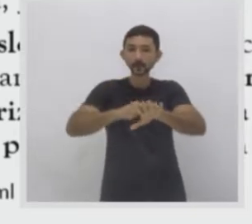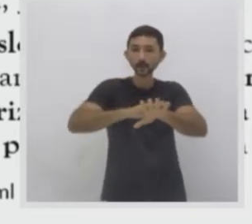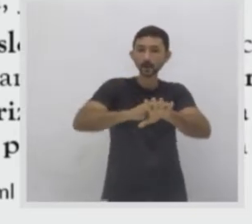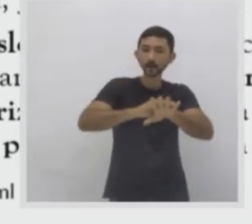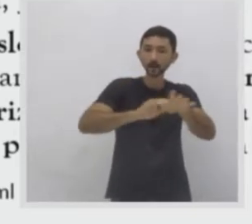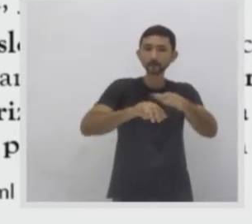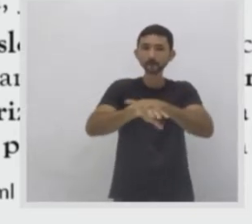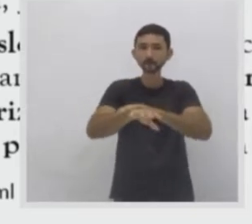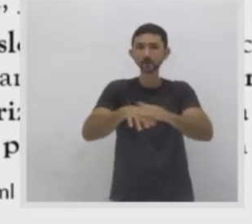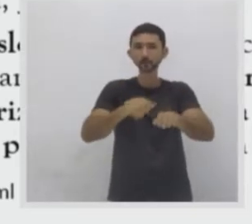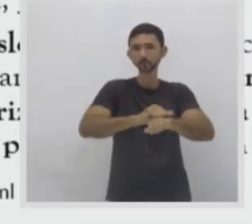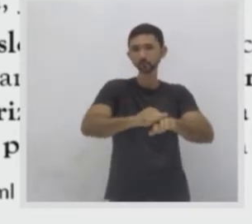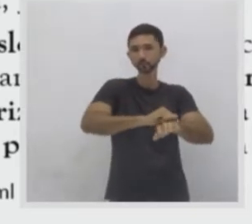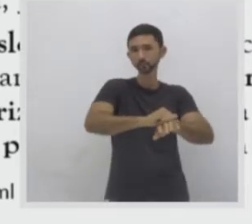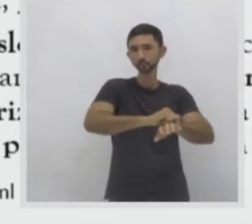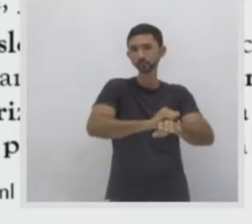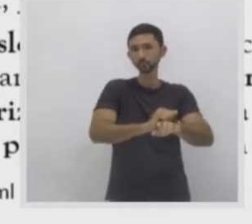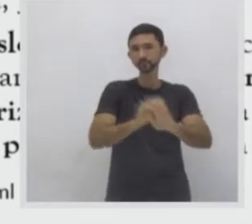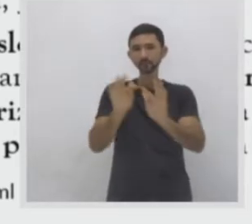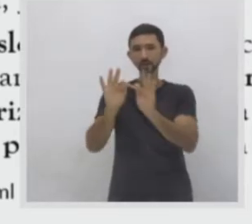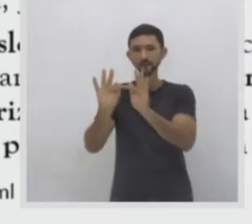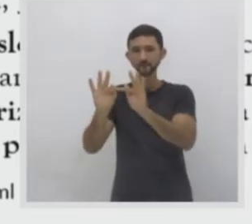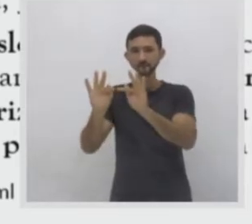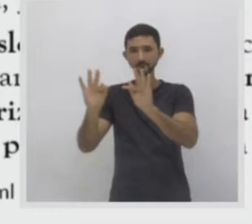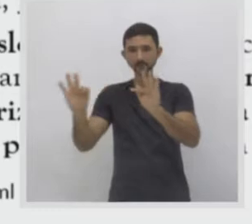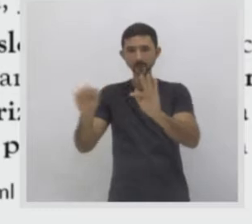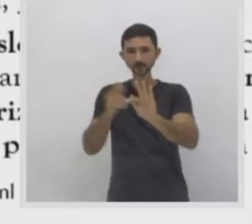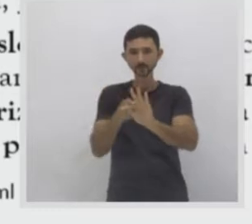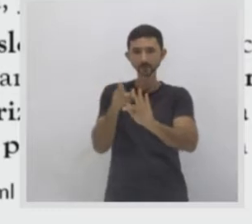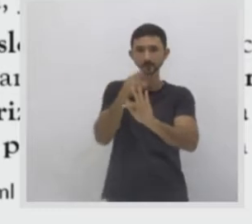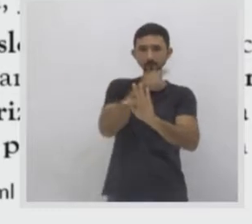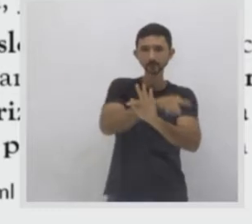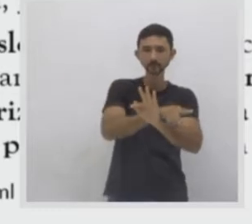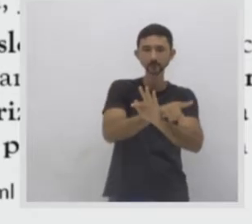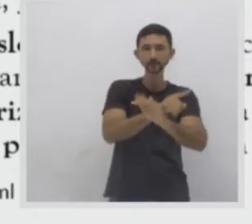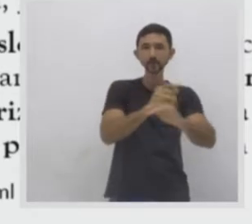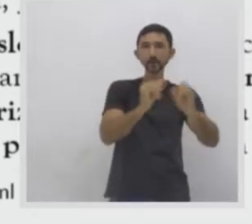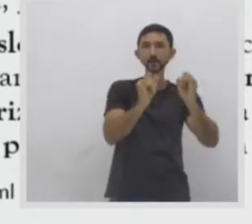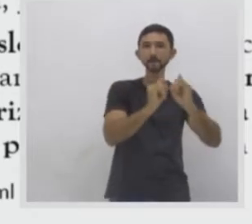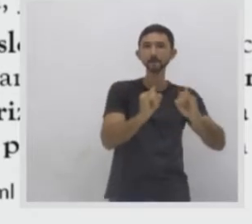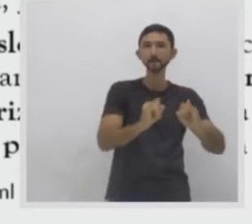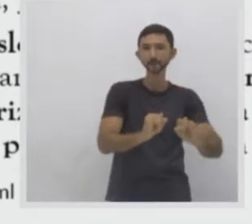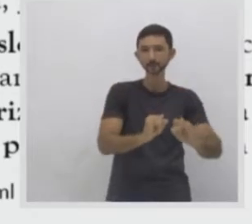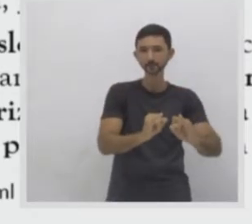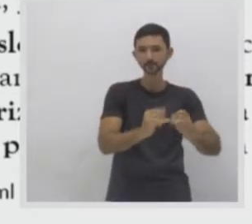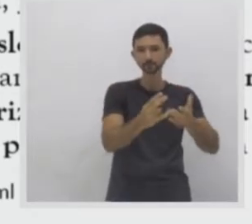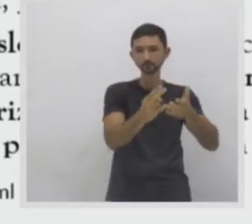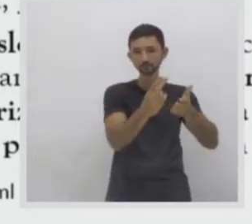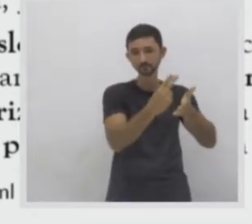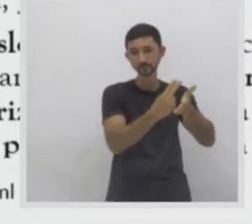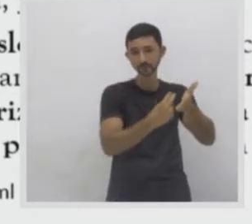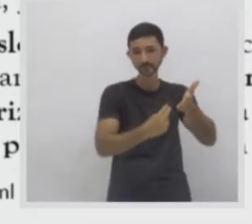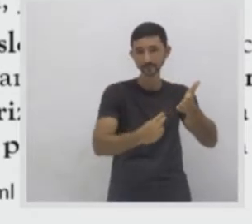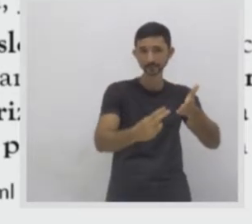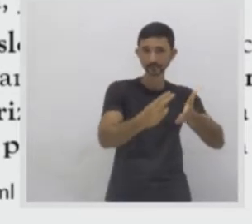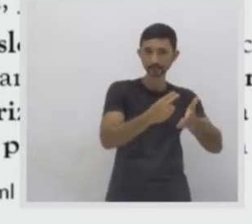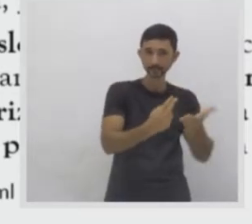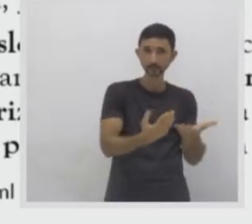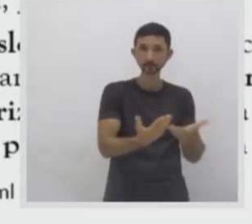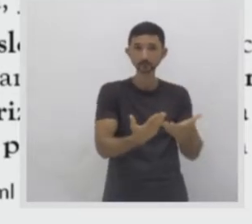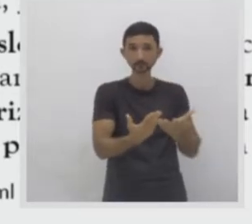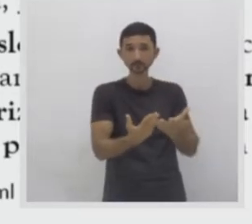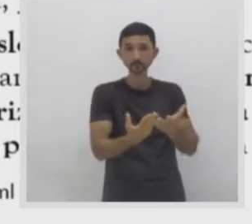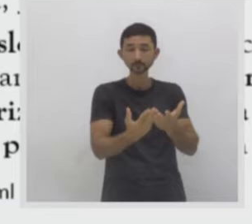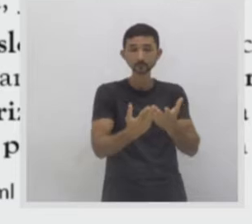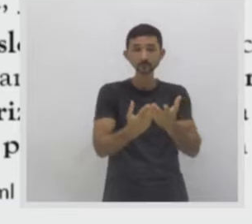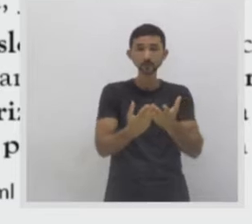linguagem está escrita de acordo com a norma culta, mas ele vai se utilizar o quê? De uma expressão que é